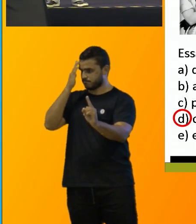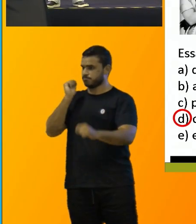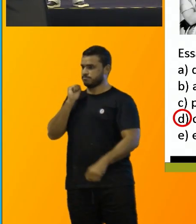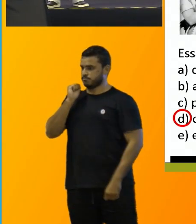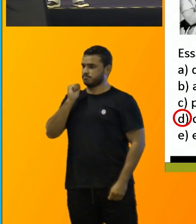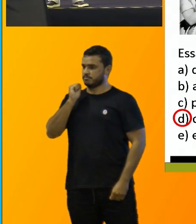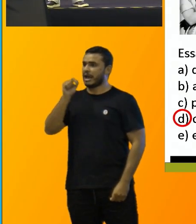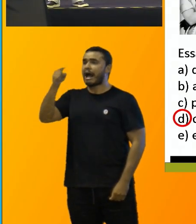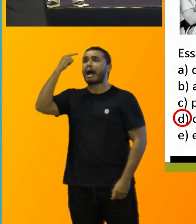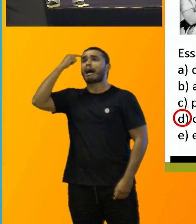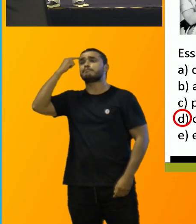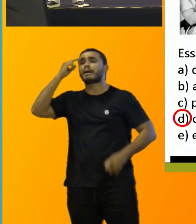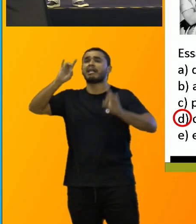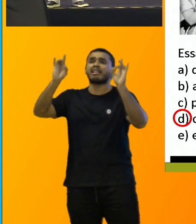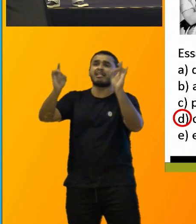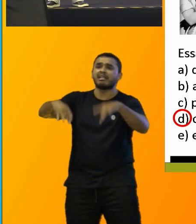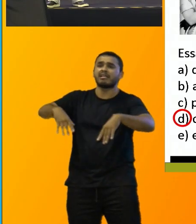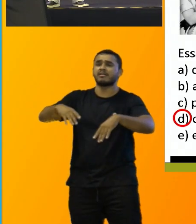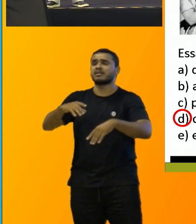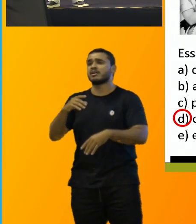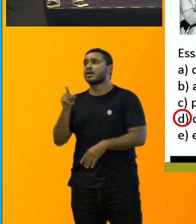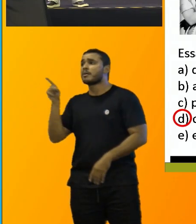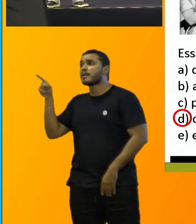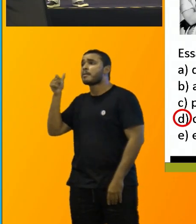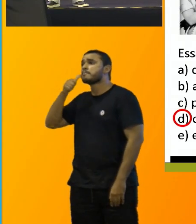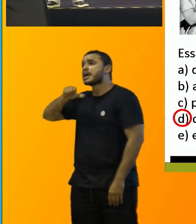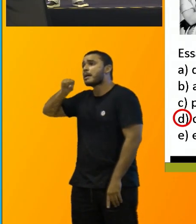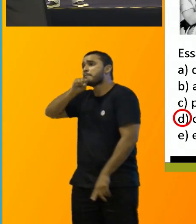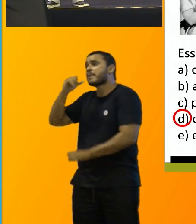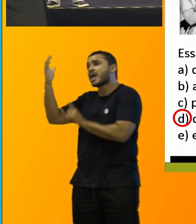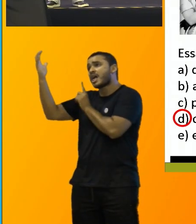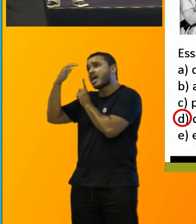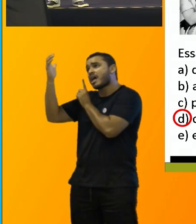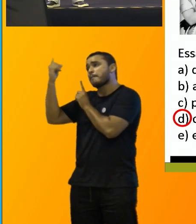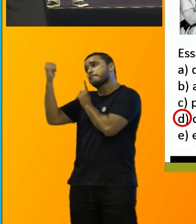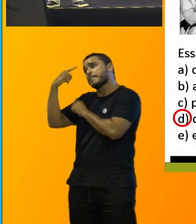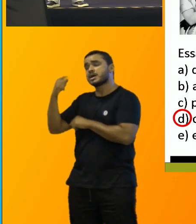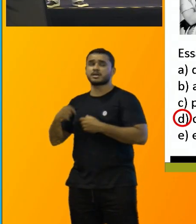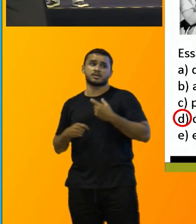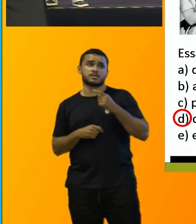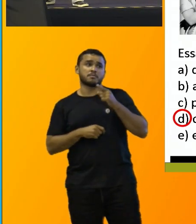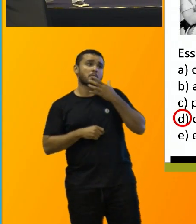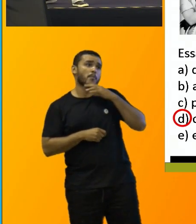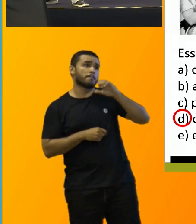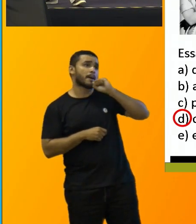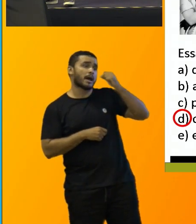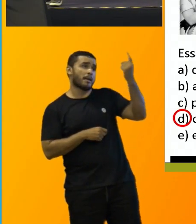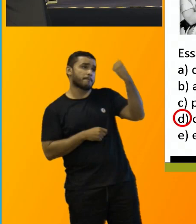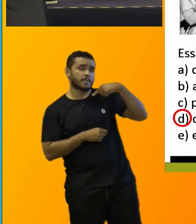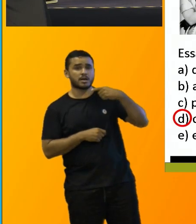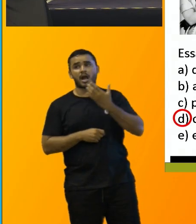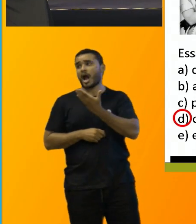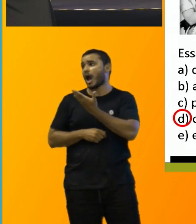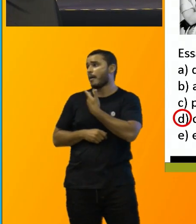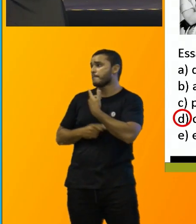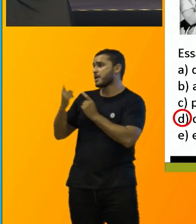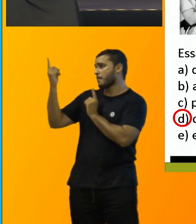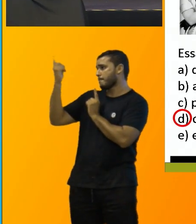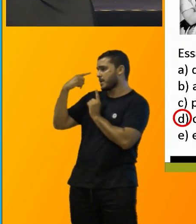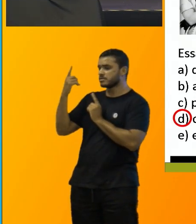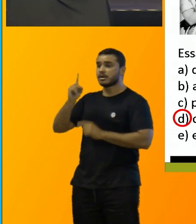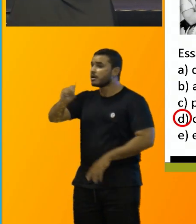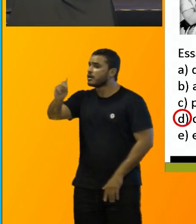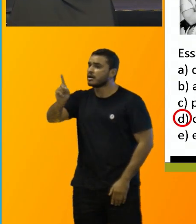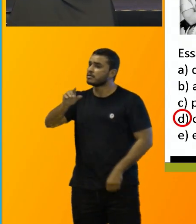como vocês. Eu gostaria muito de um dia ser atendido por vocês nos seus escritórios, nos seus consultórios, e